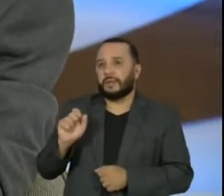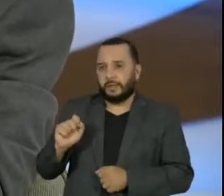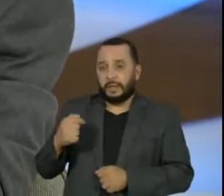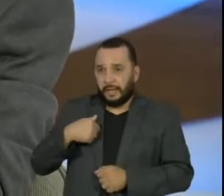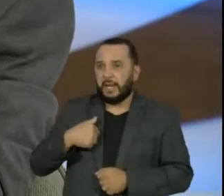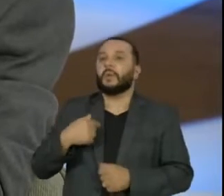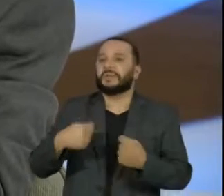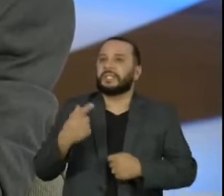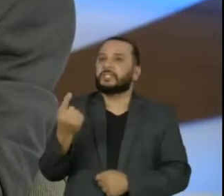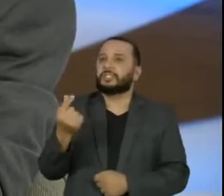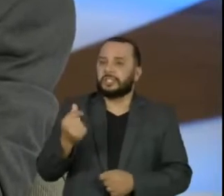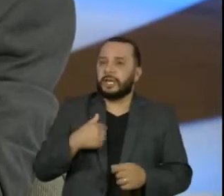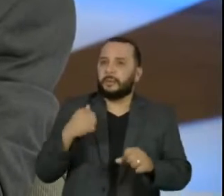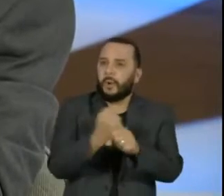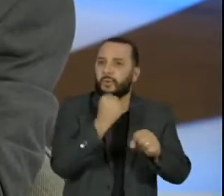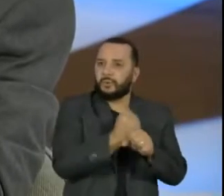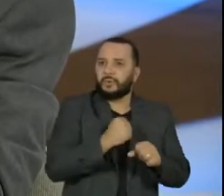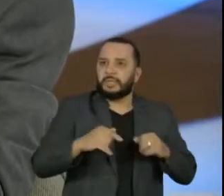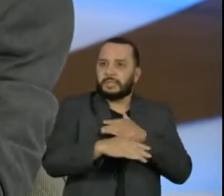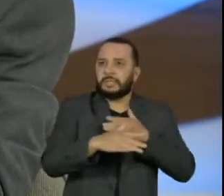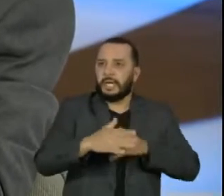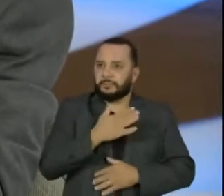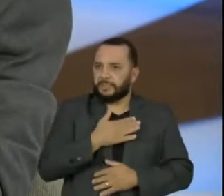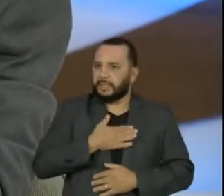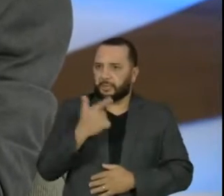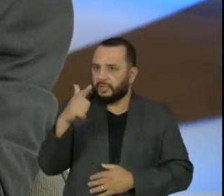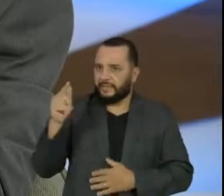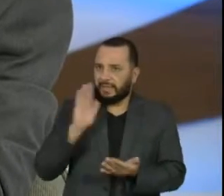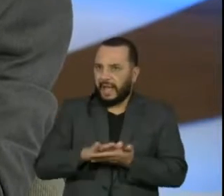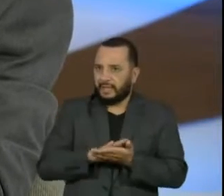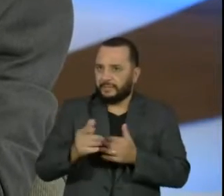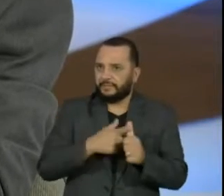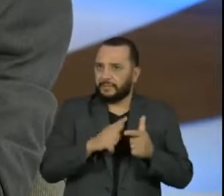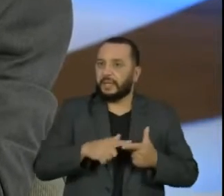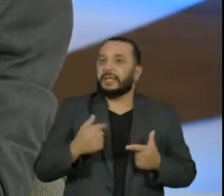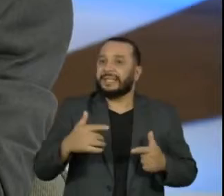tive. Eu preciso melhorar a minha saúde, não tive.